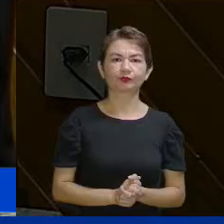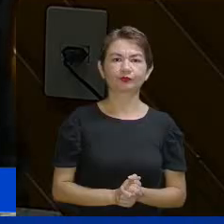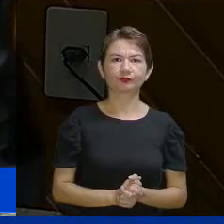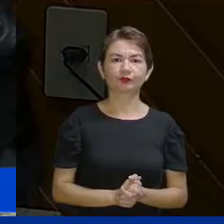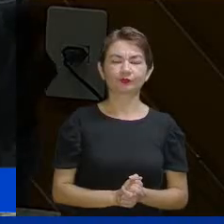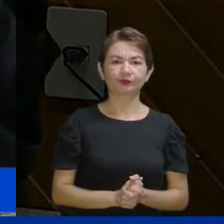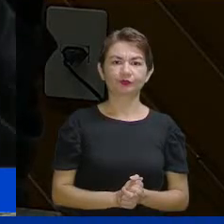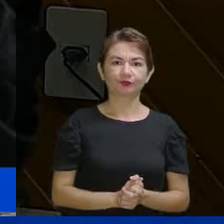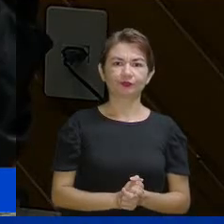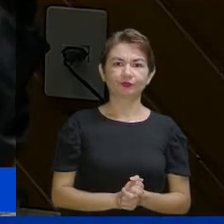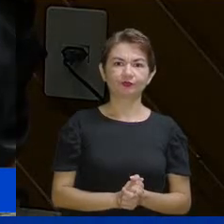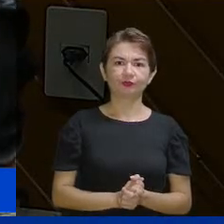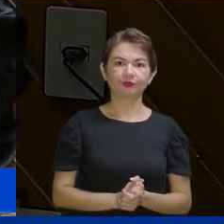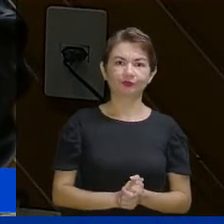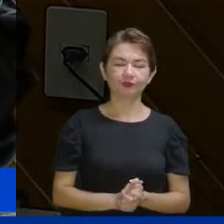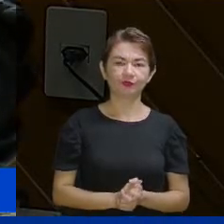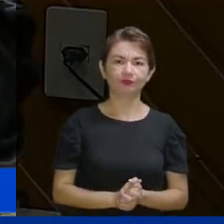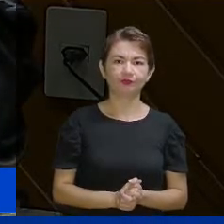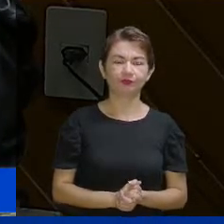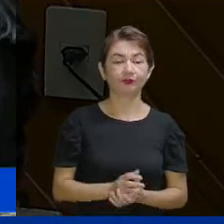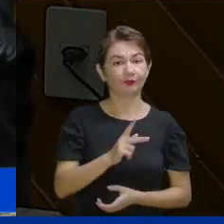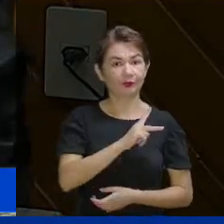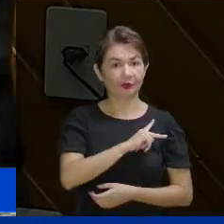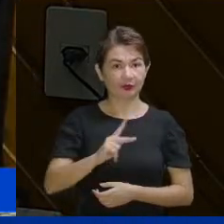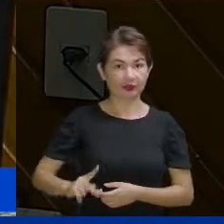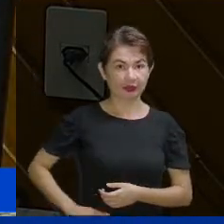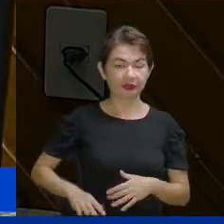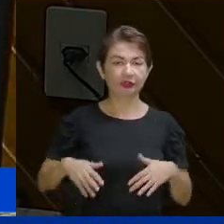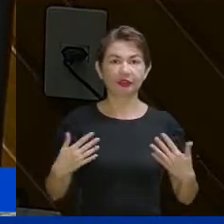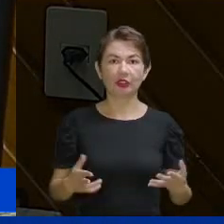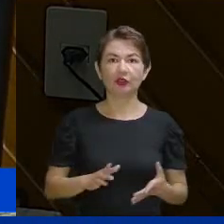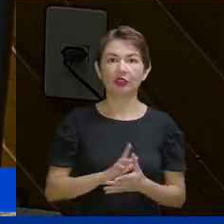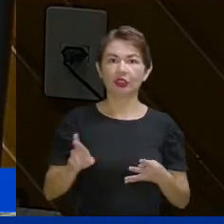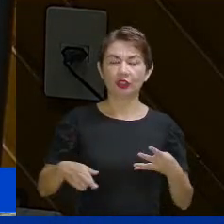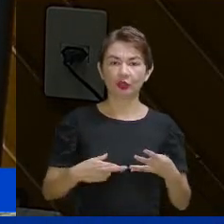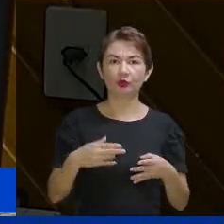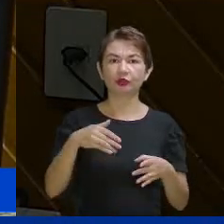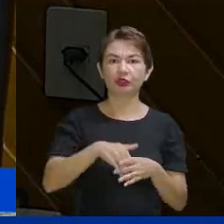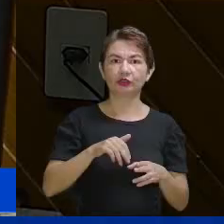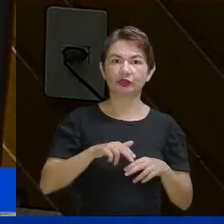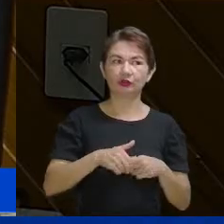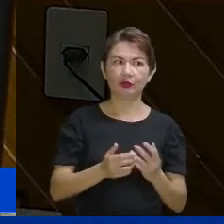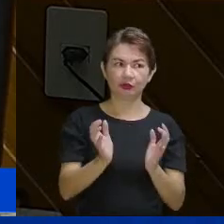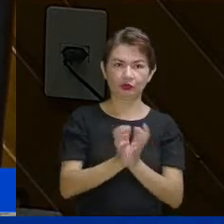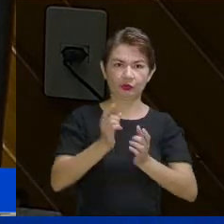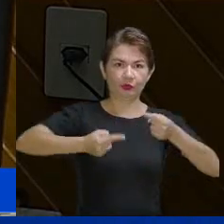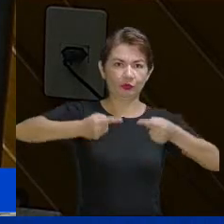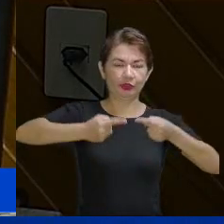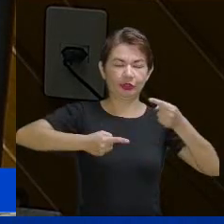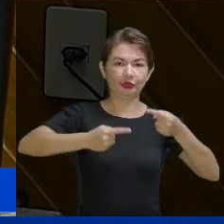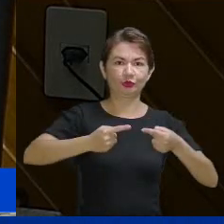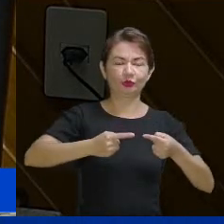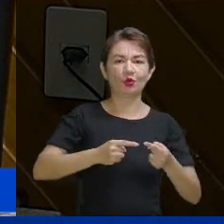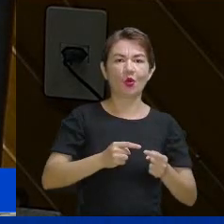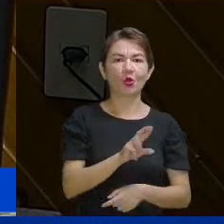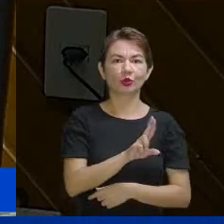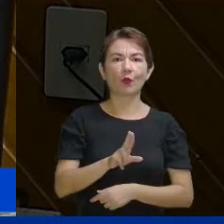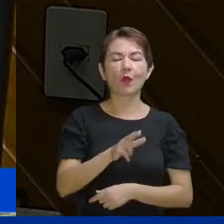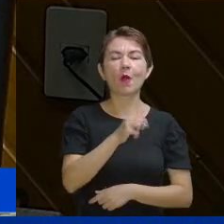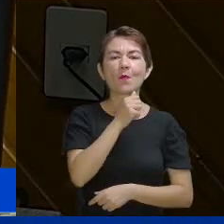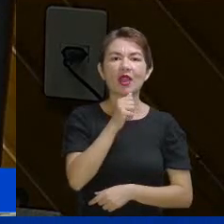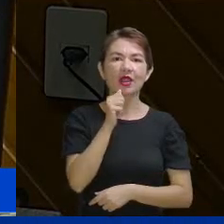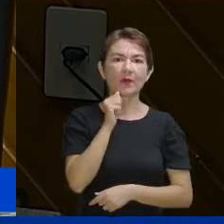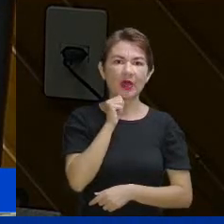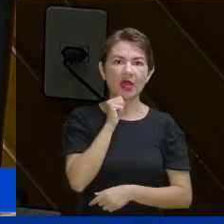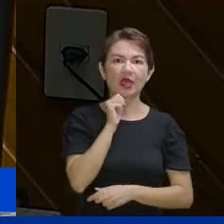cortiços laterais, usa óculos de armação escura, tem barba escalada curta, grisalha, traz toga preta. Pela coligação Macapá Esperança